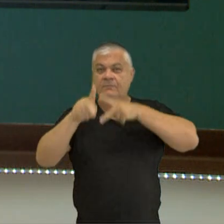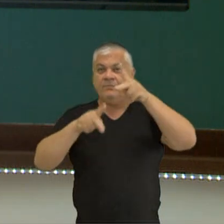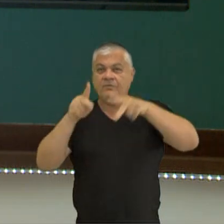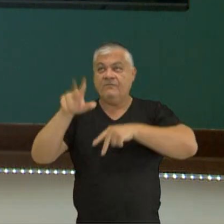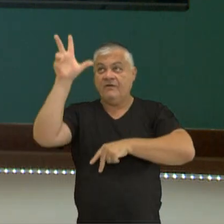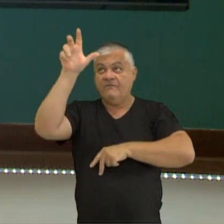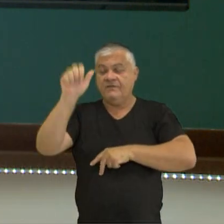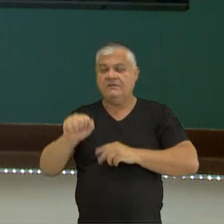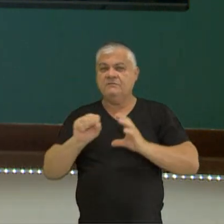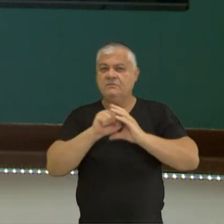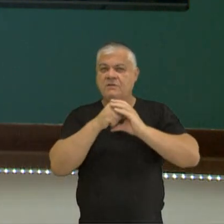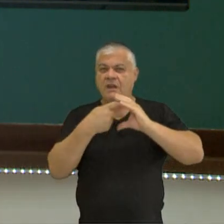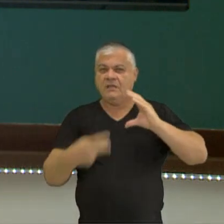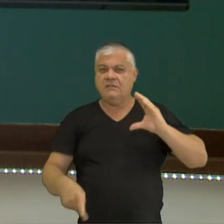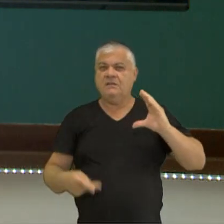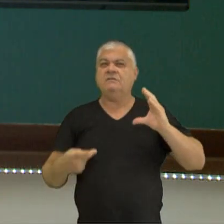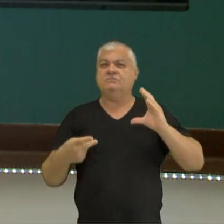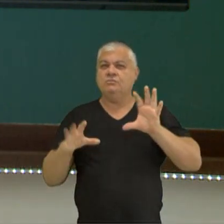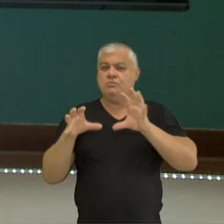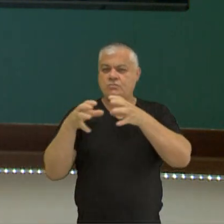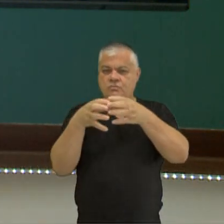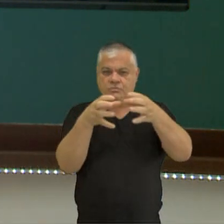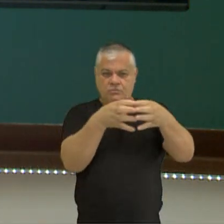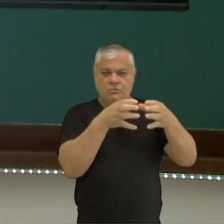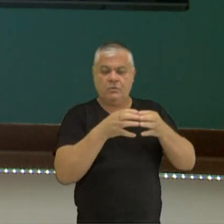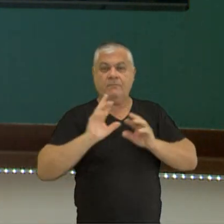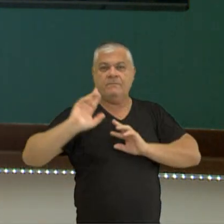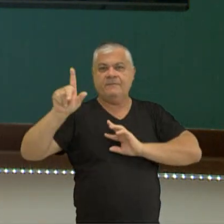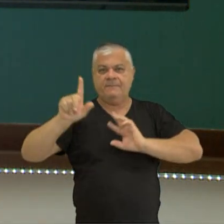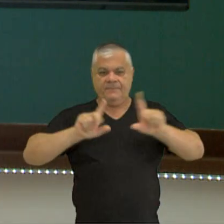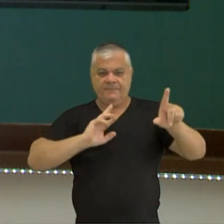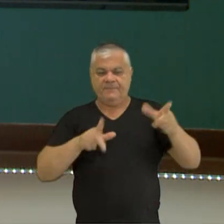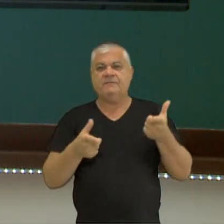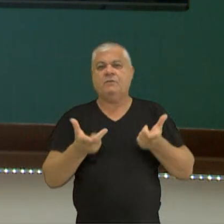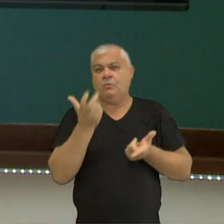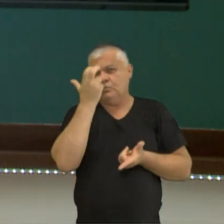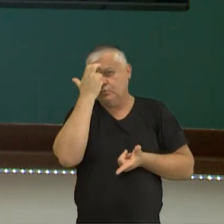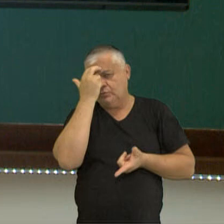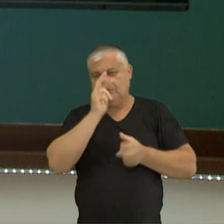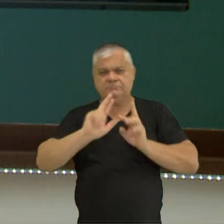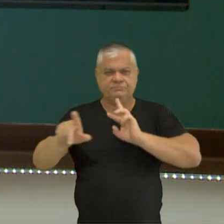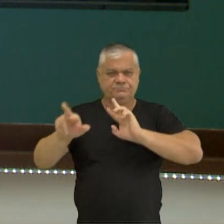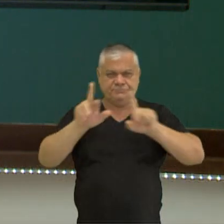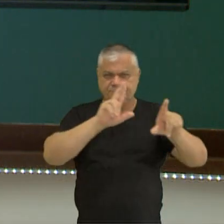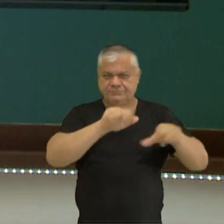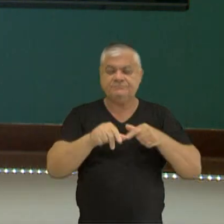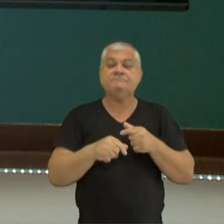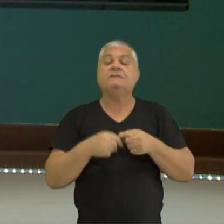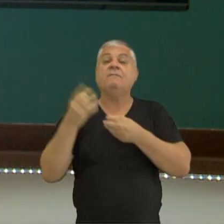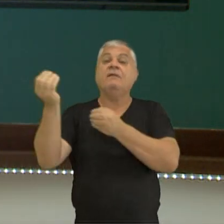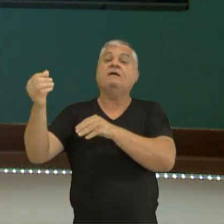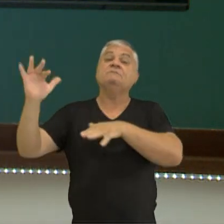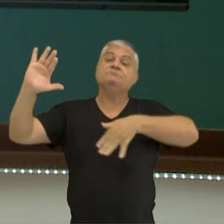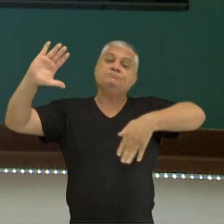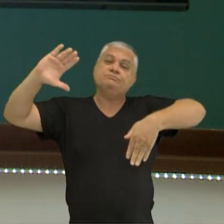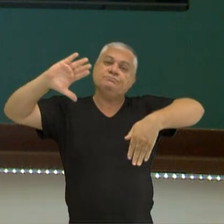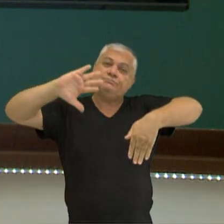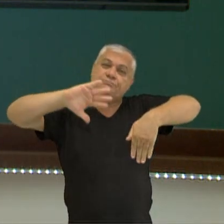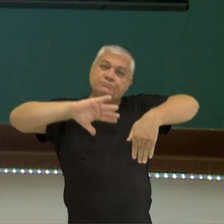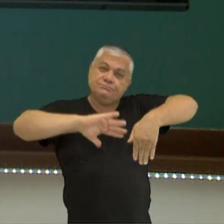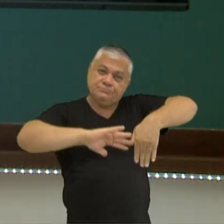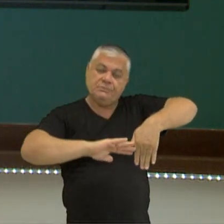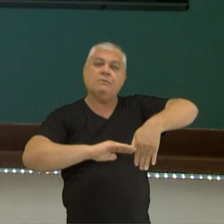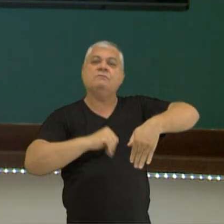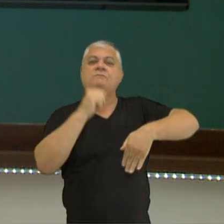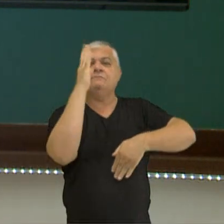as características dos grupos étnicos do continente africano quando foram trazidos para o território